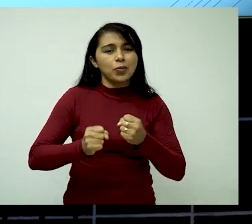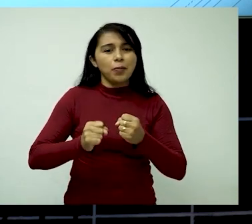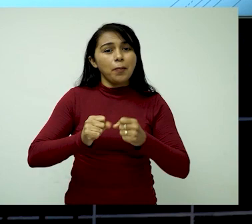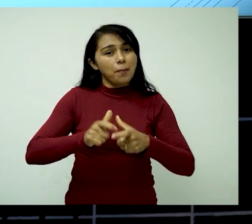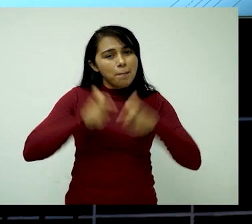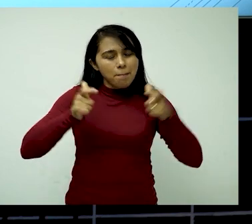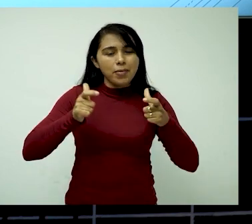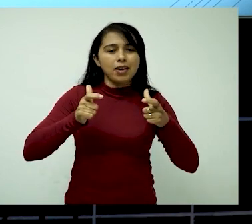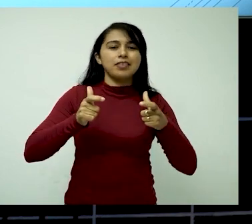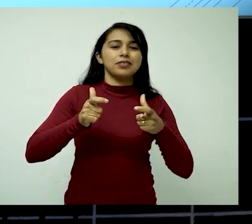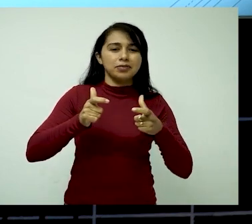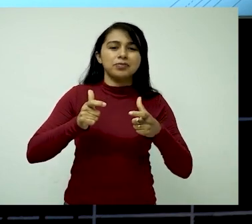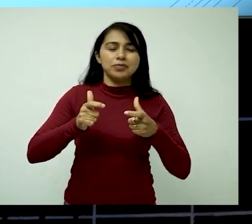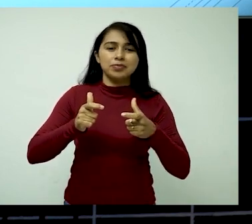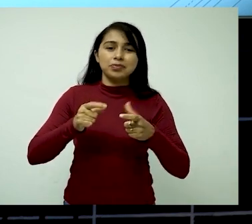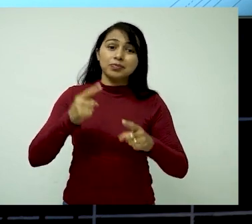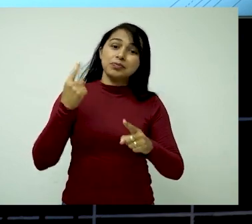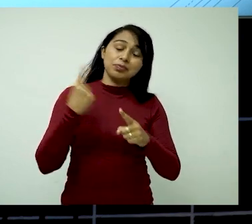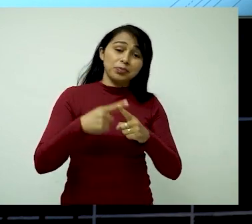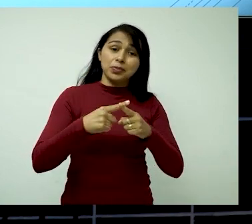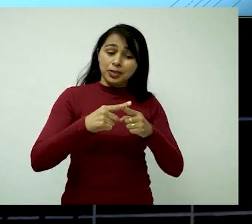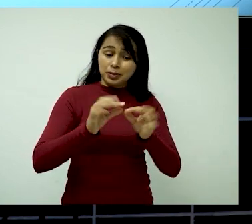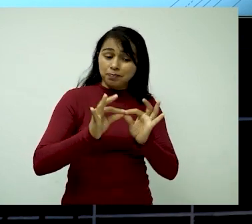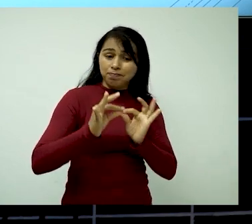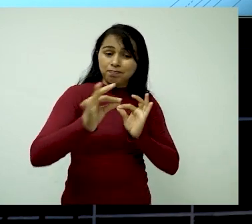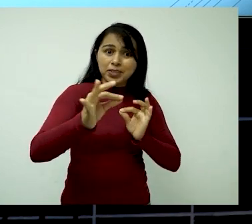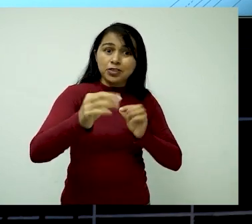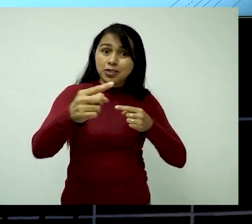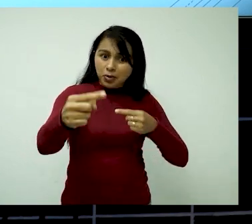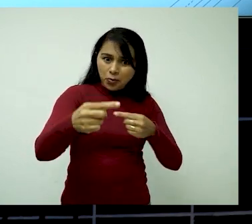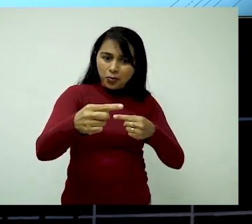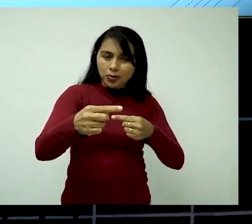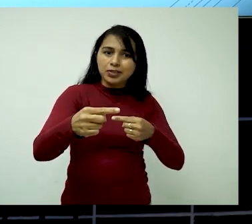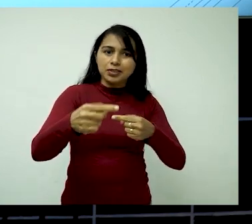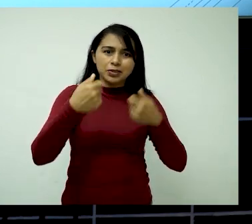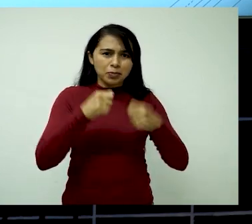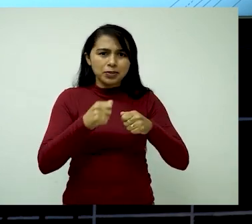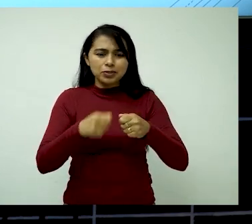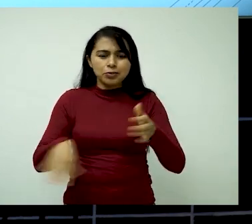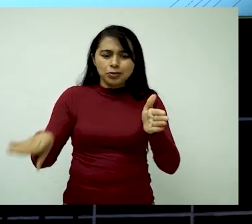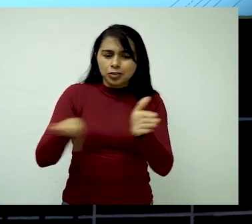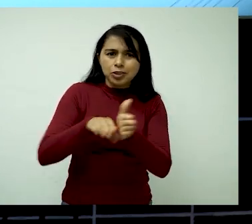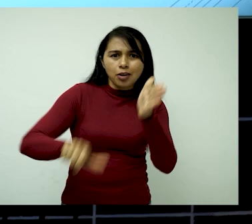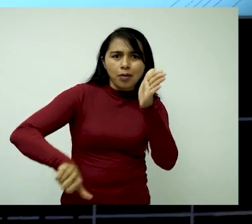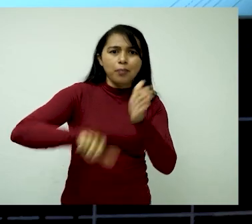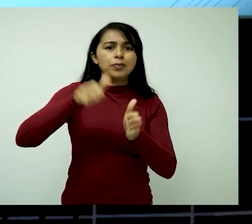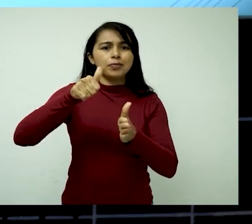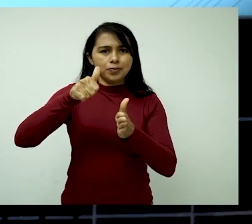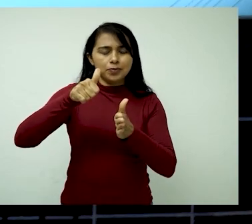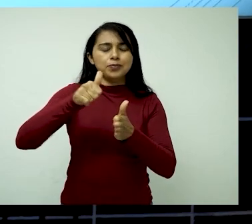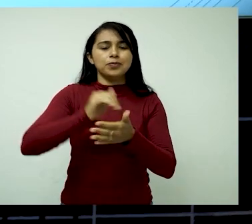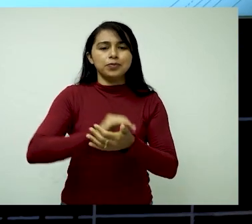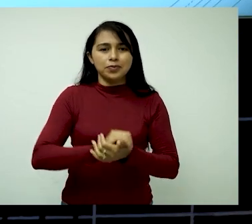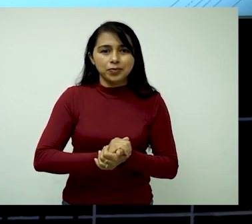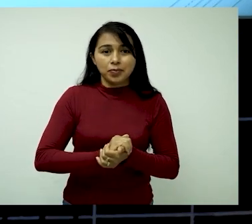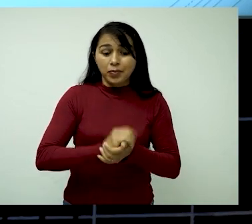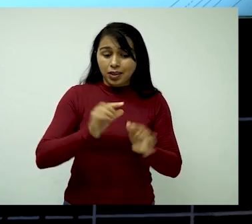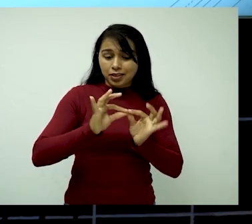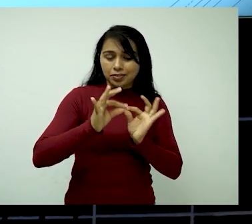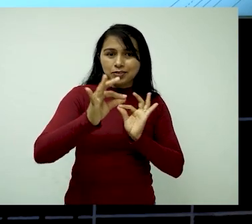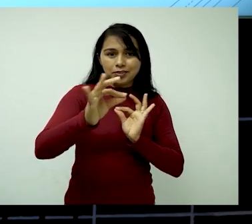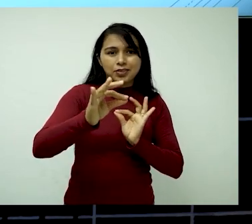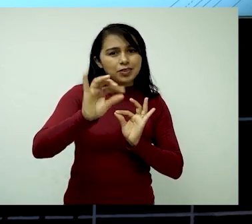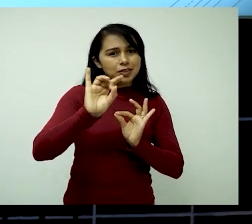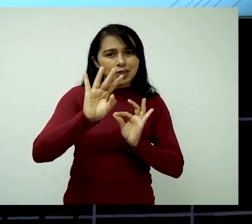que eu vou utilizar todo o meu esforço ao máximo dentro daqui dessas